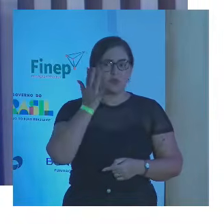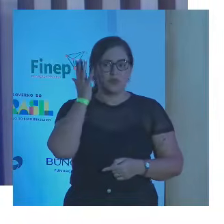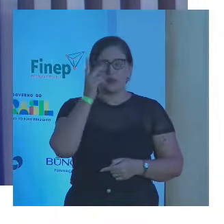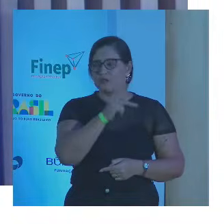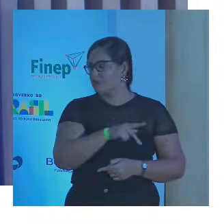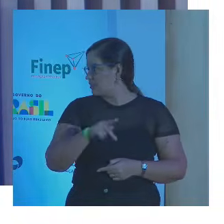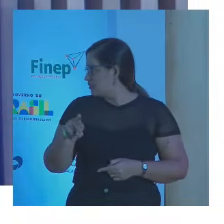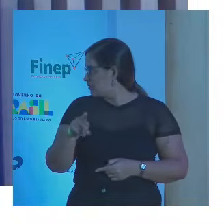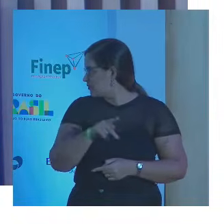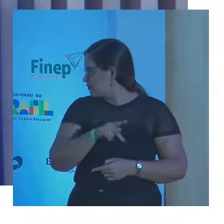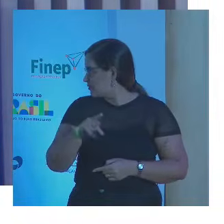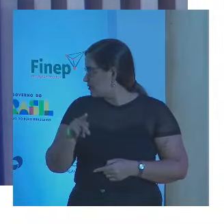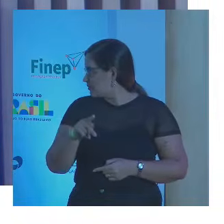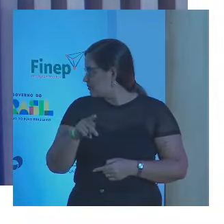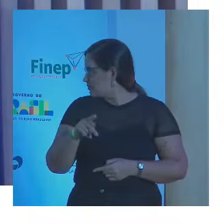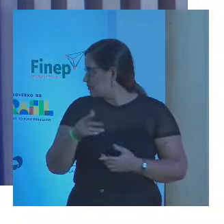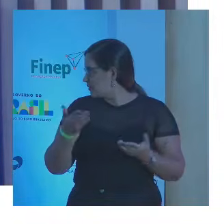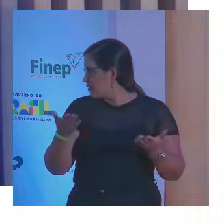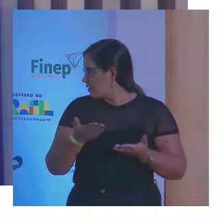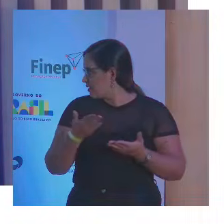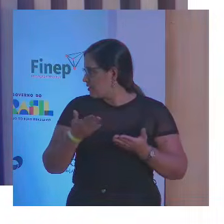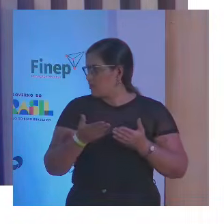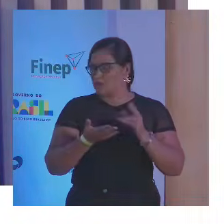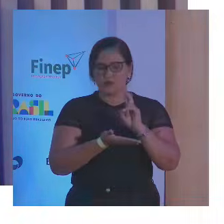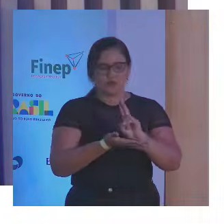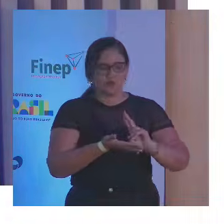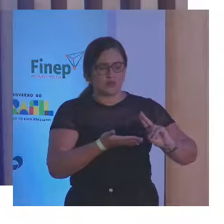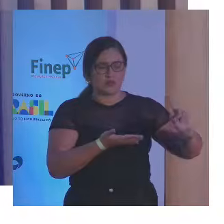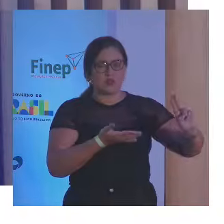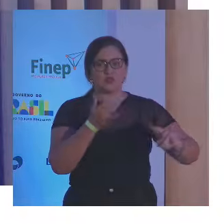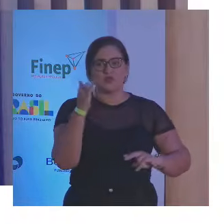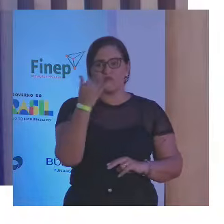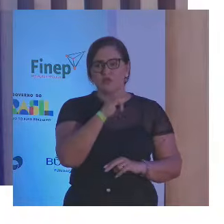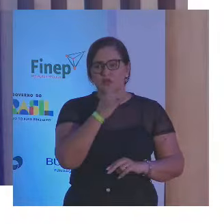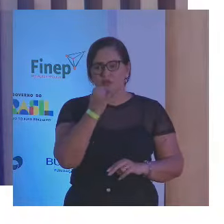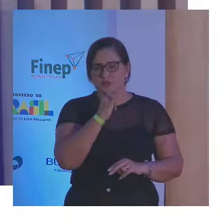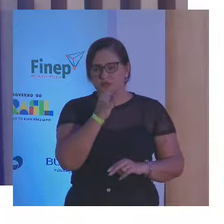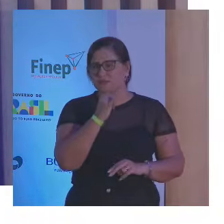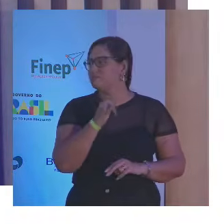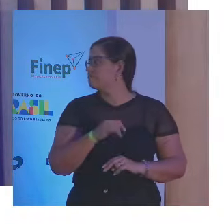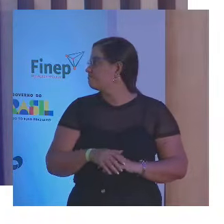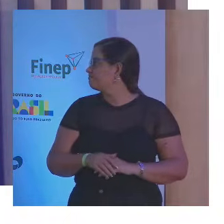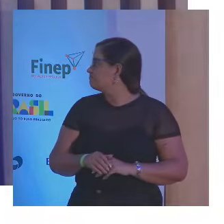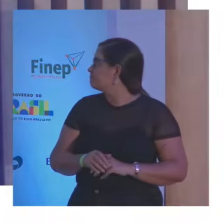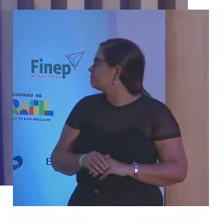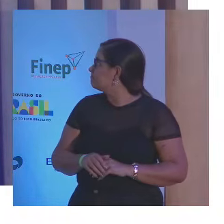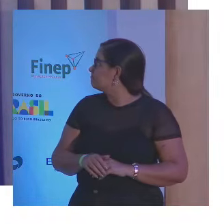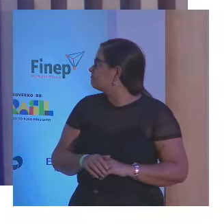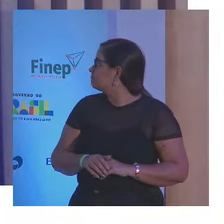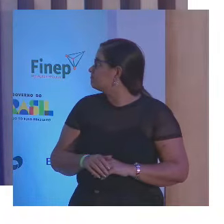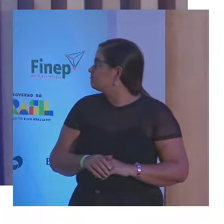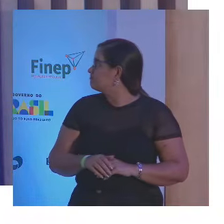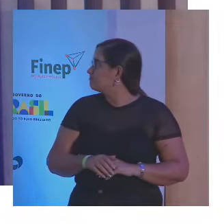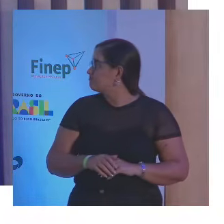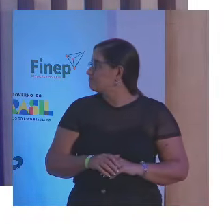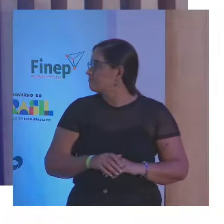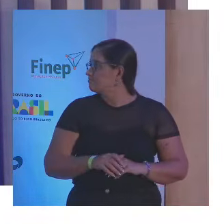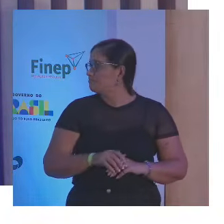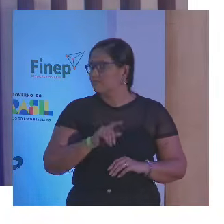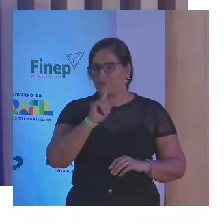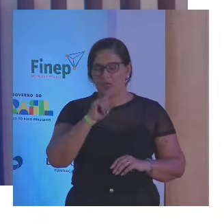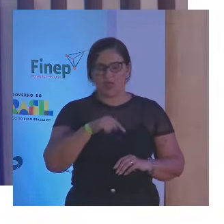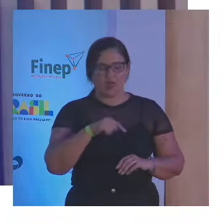professor Bjorn Kierv, atualmente na Universidade Federal Fluminense e University of South Carolina. Bjorn